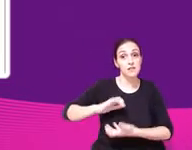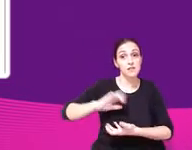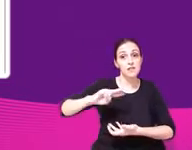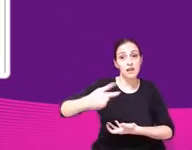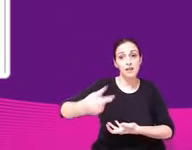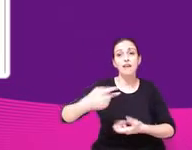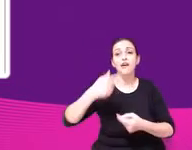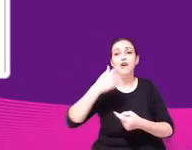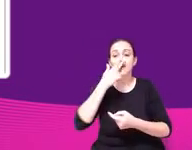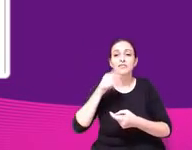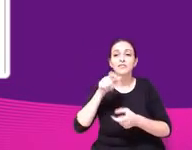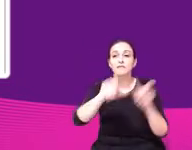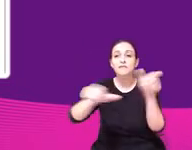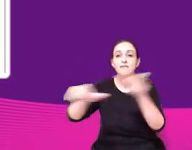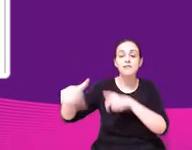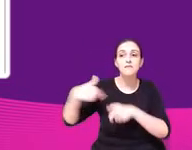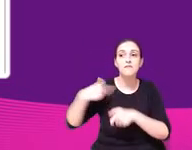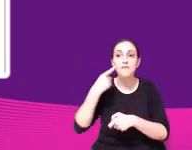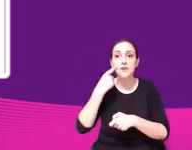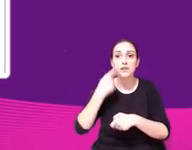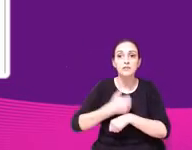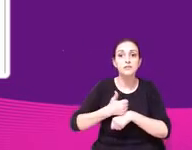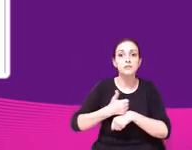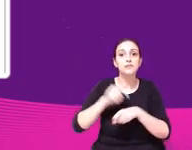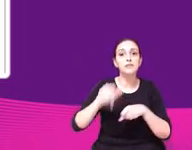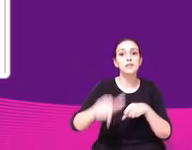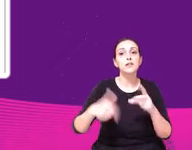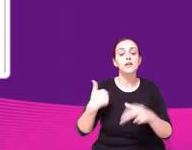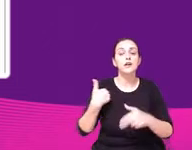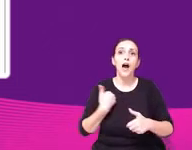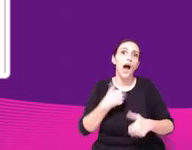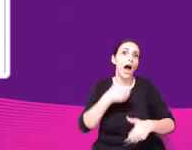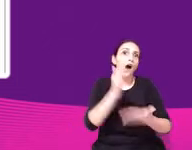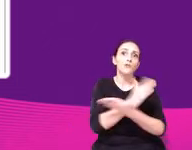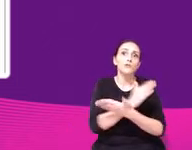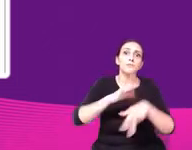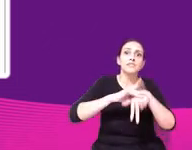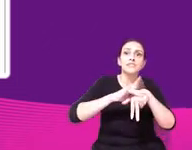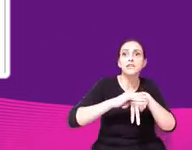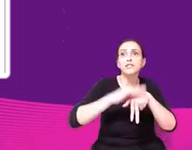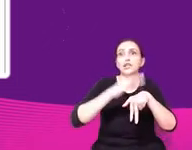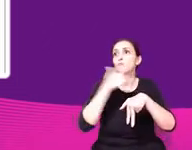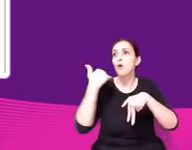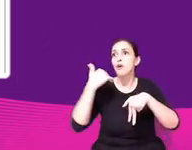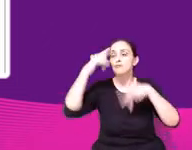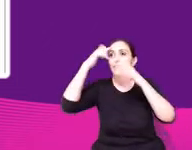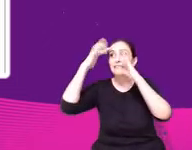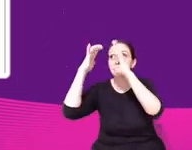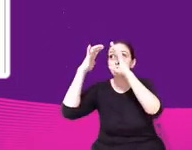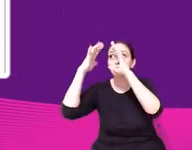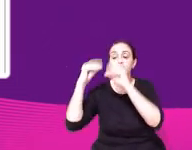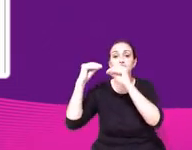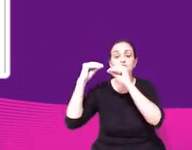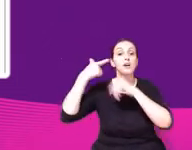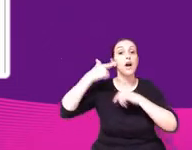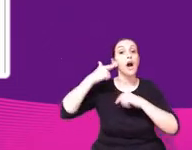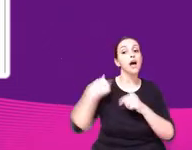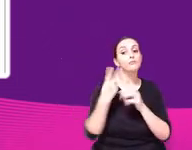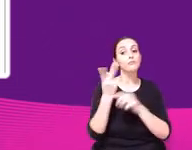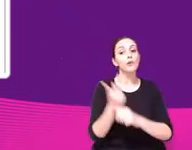para saber se havia algum potencial doador em morte encefálica, para lhe dar andamento a esse processo. Essa fase